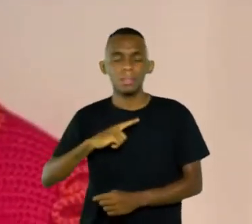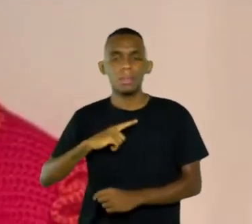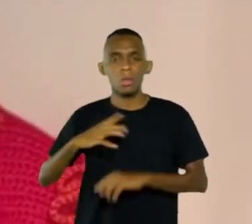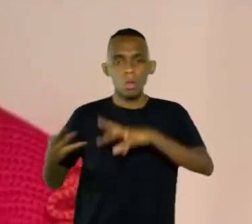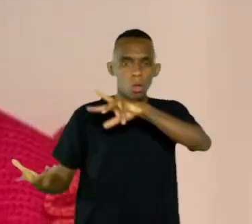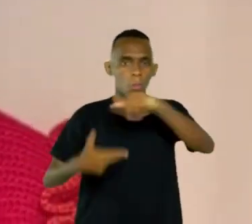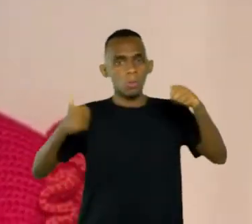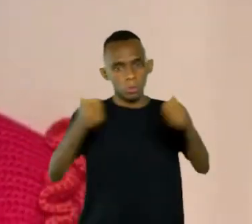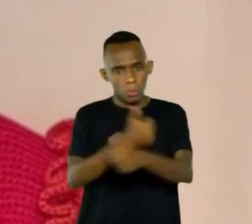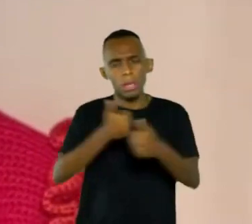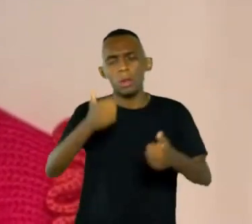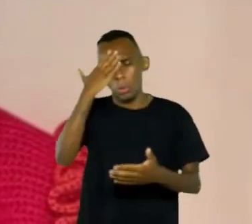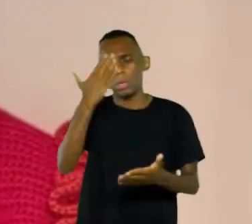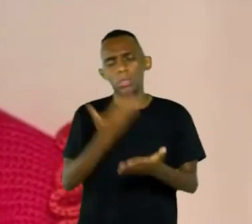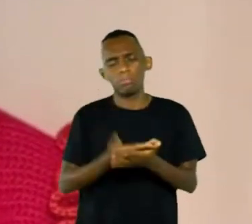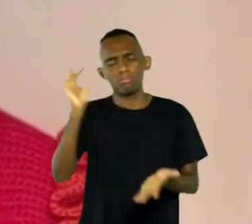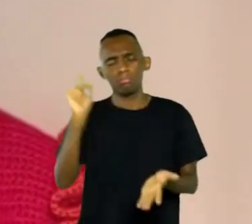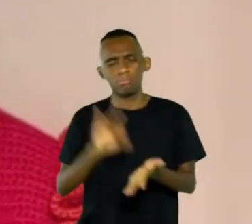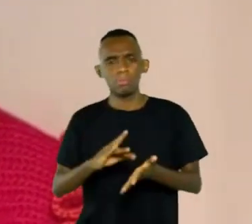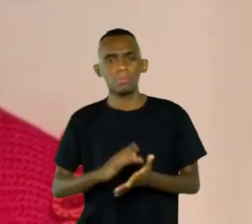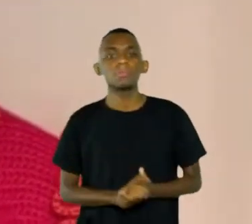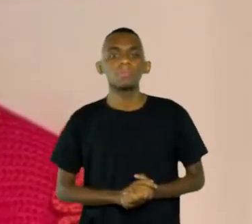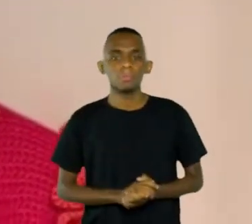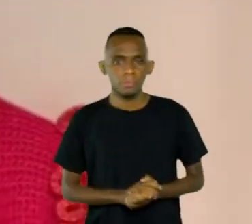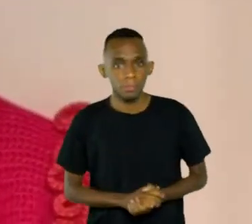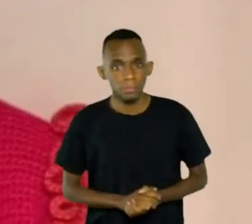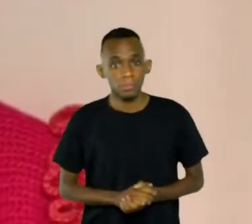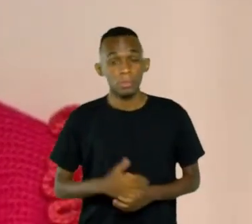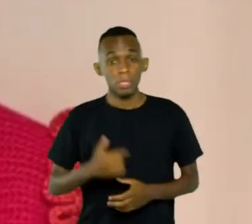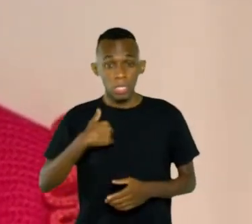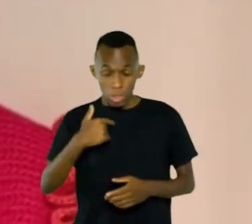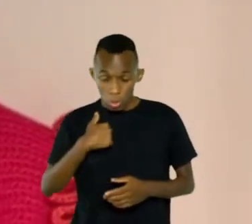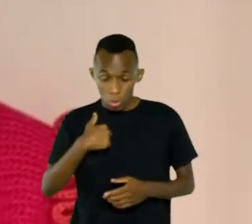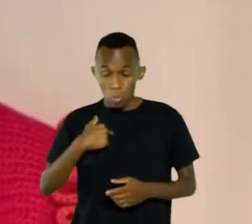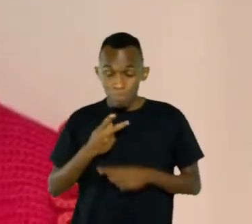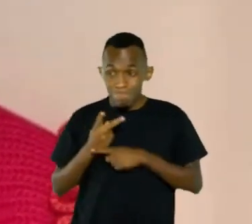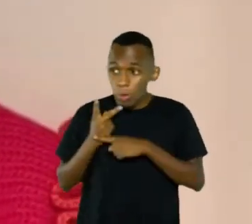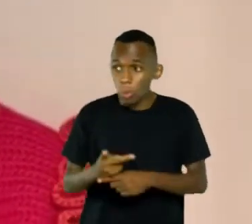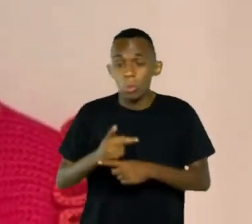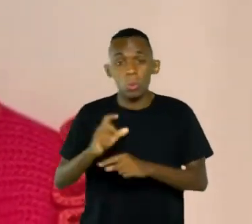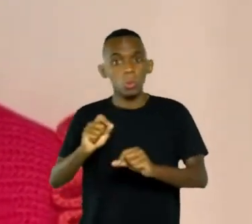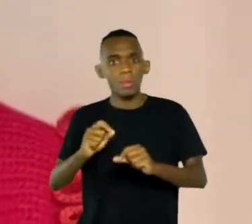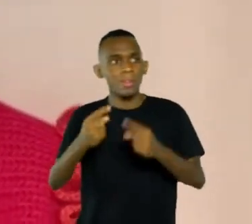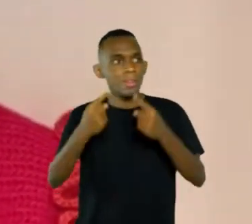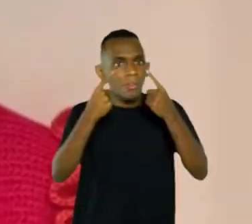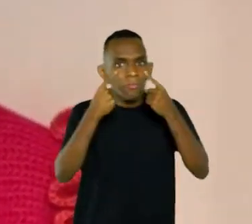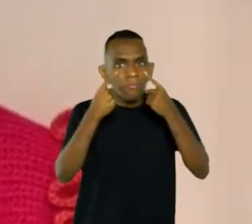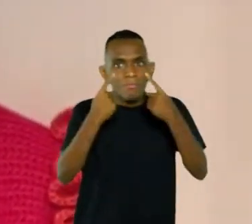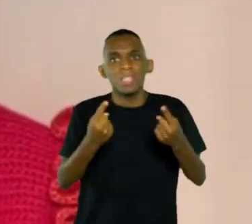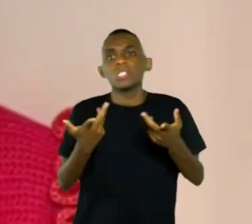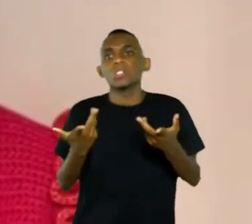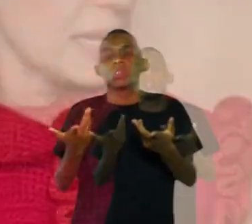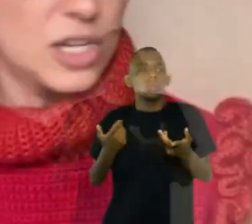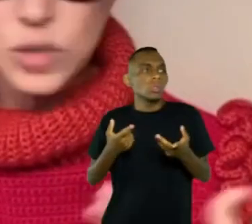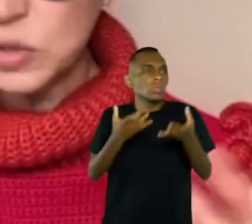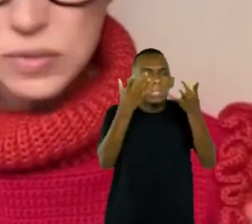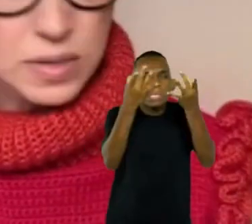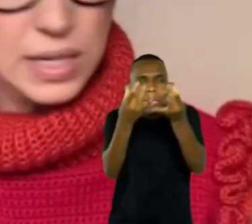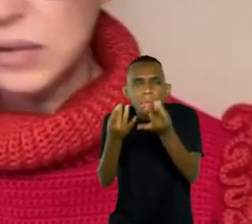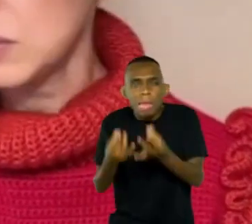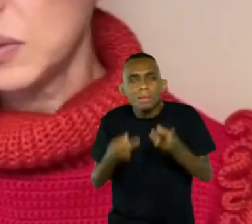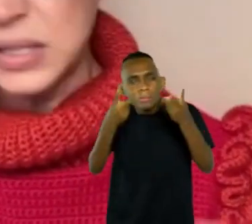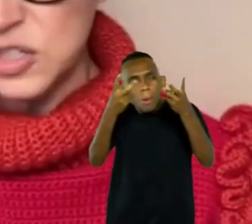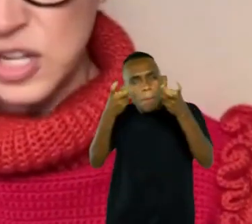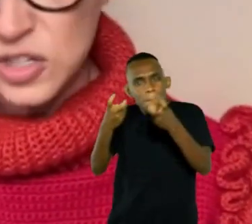plena confiança nisso. E eu procuro, eu sou uma pessoa que vê essas coisas, que enxerga esses sinais desde